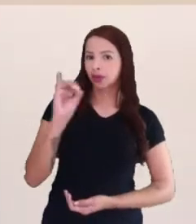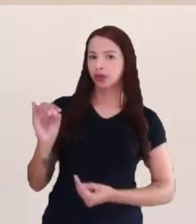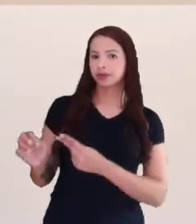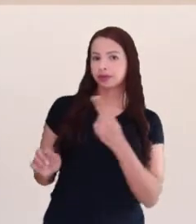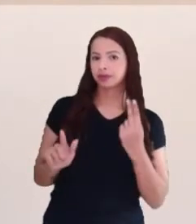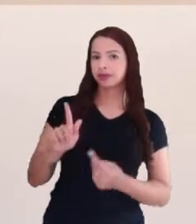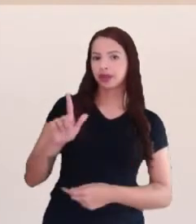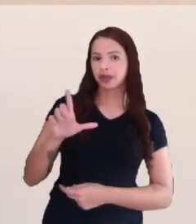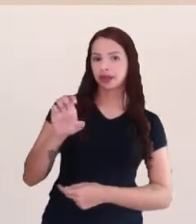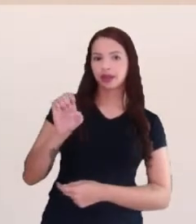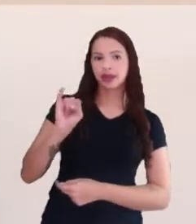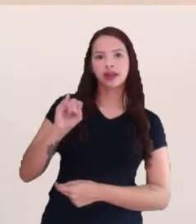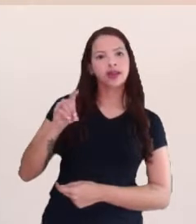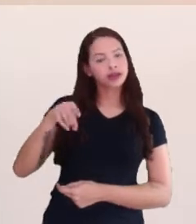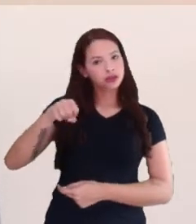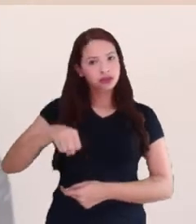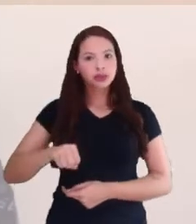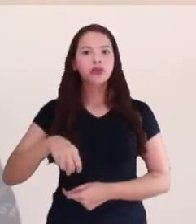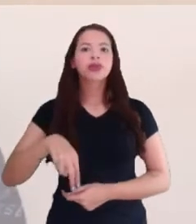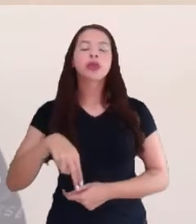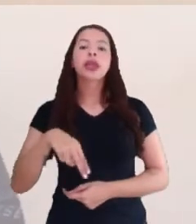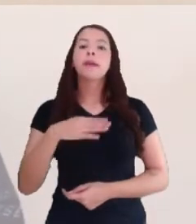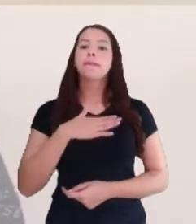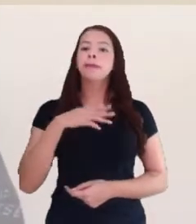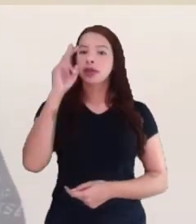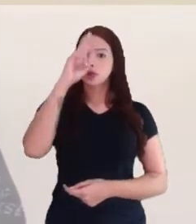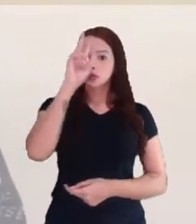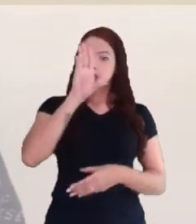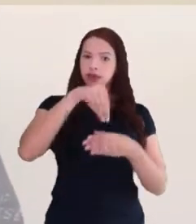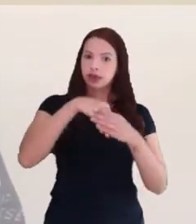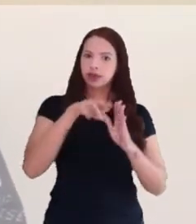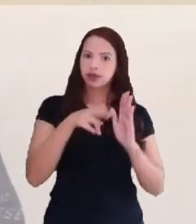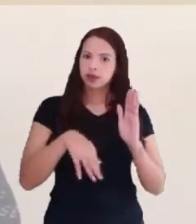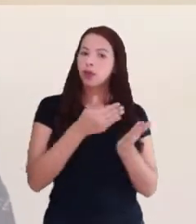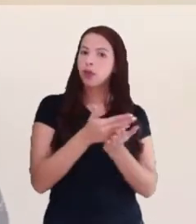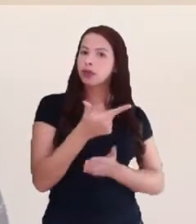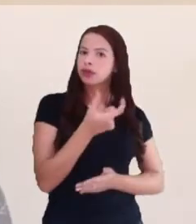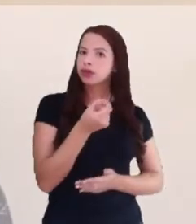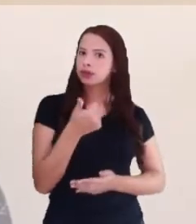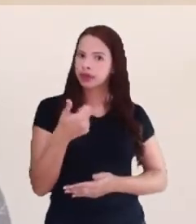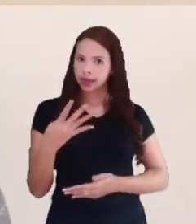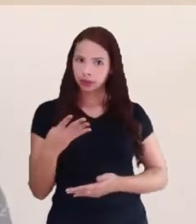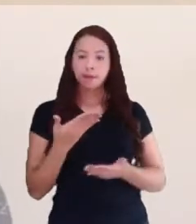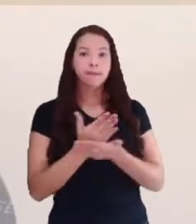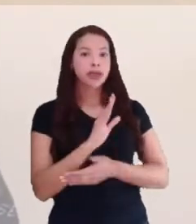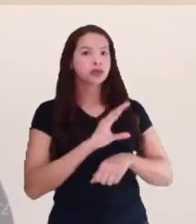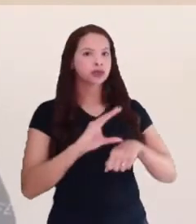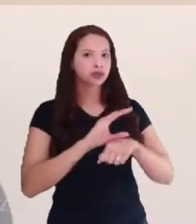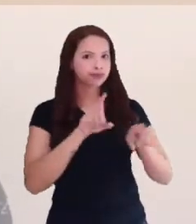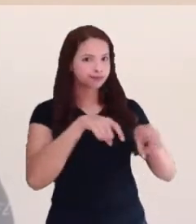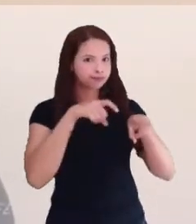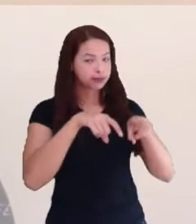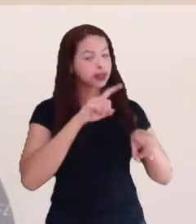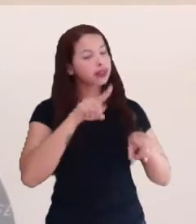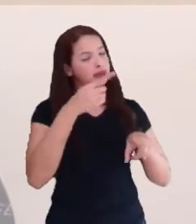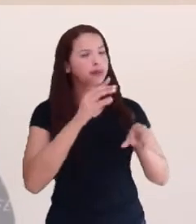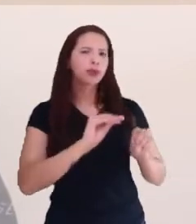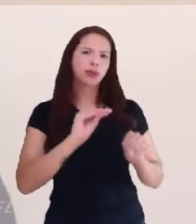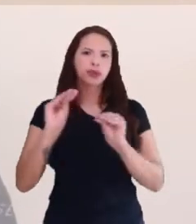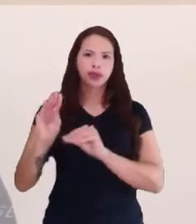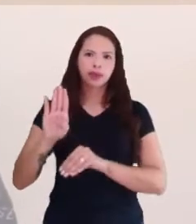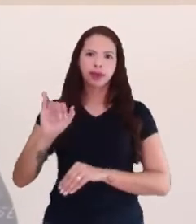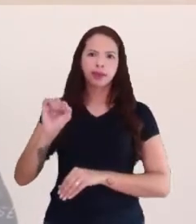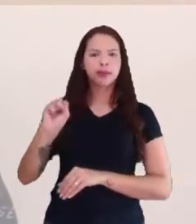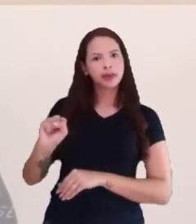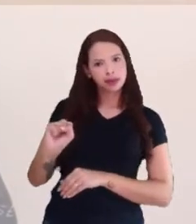Oi, gente, meu nome é Gleide Cerqueira. Minha história com a UFRB começou em 2014, quando eu passei por curso de agronomia e depois de um tempo eu mandei para o Business